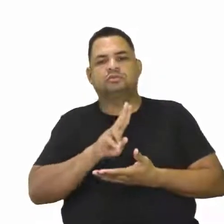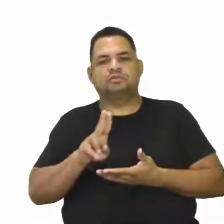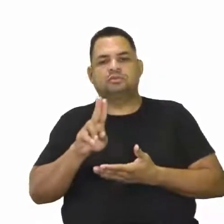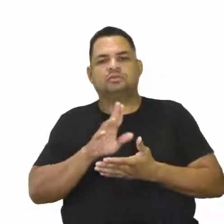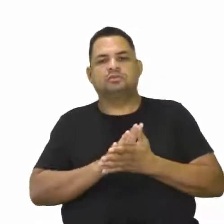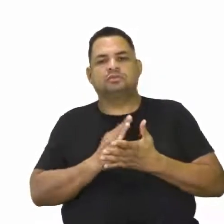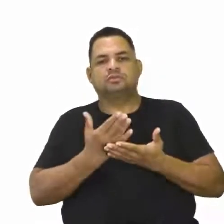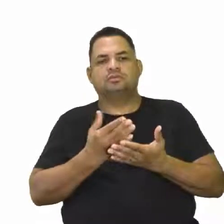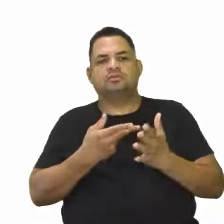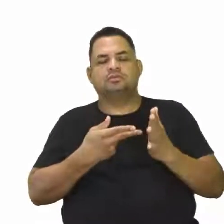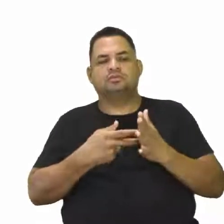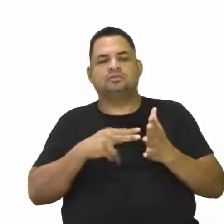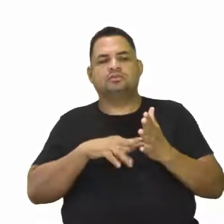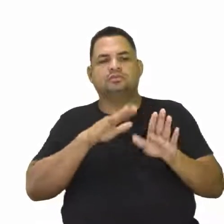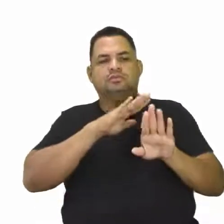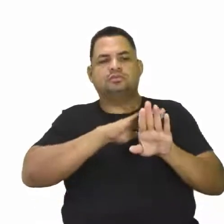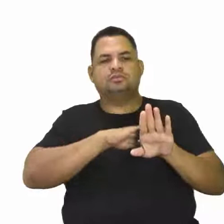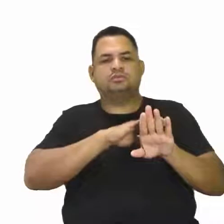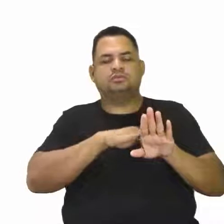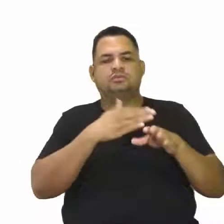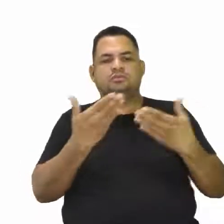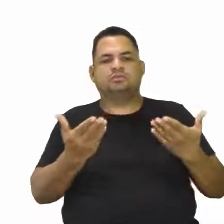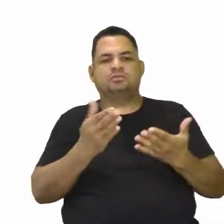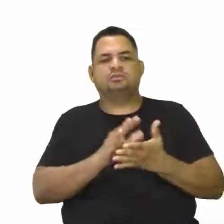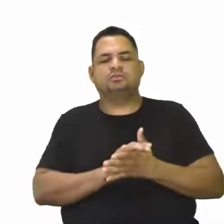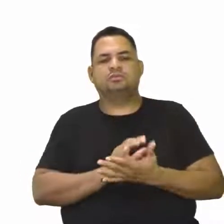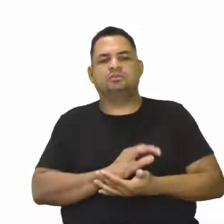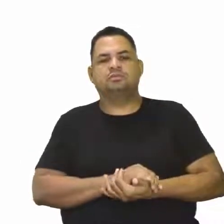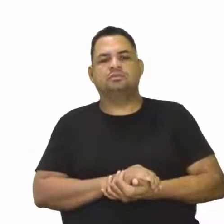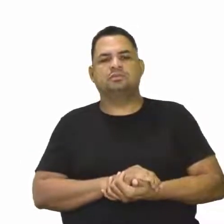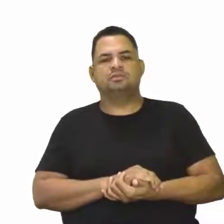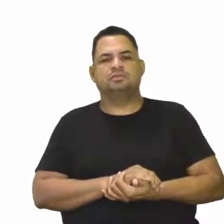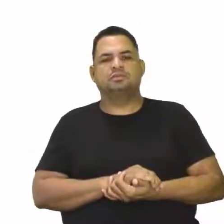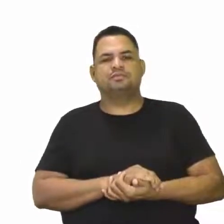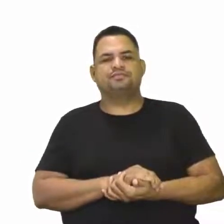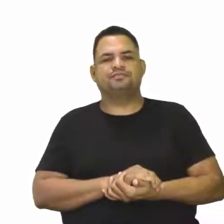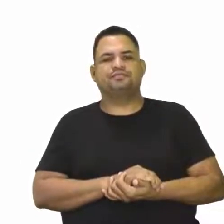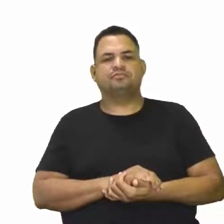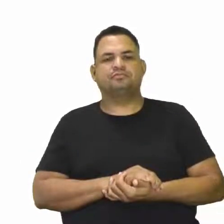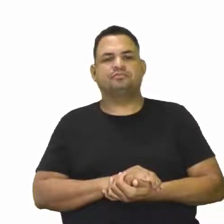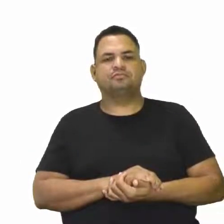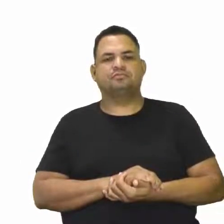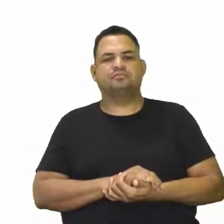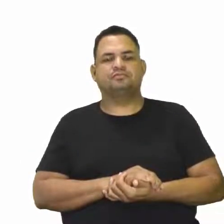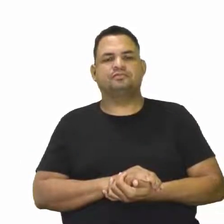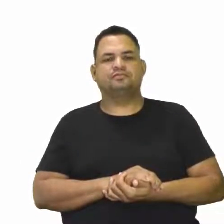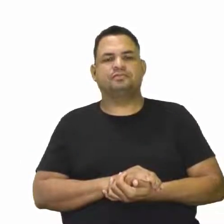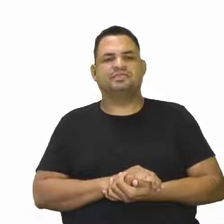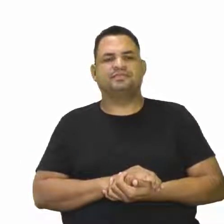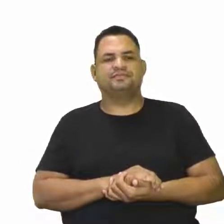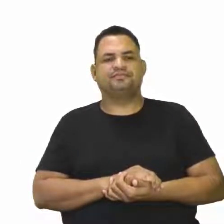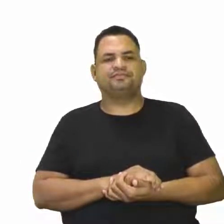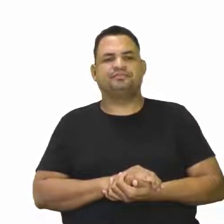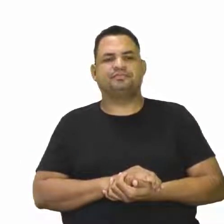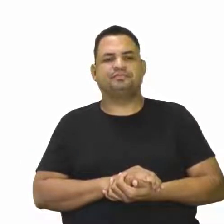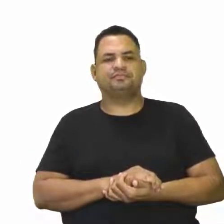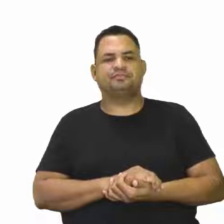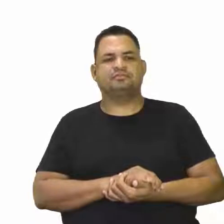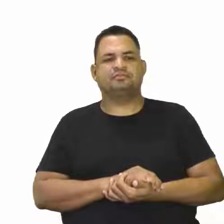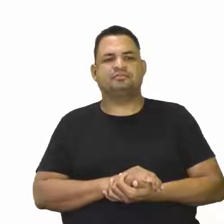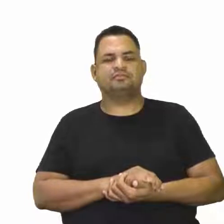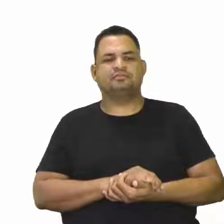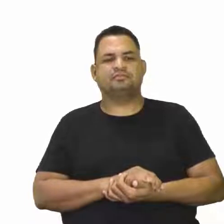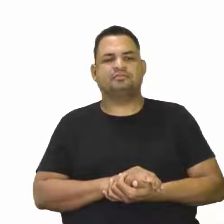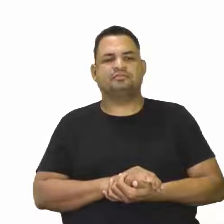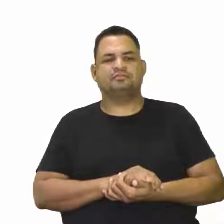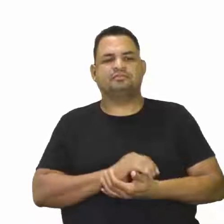sentido figurado. Apareceu ante todos, ou ante la evidência me callo. E